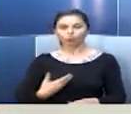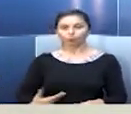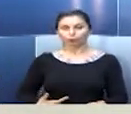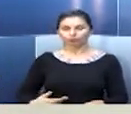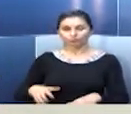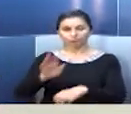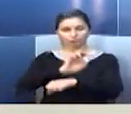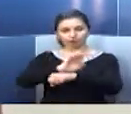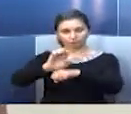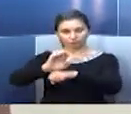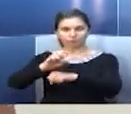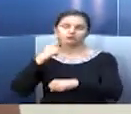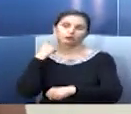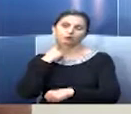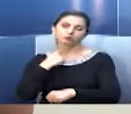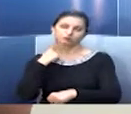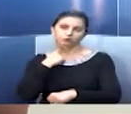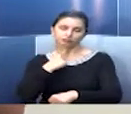do Estado de Minas Gerais,